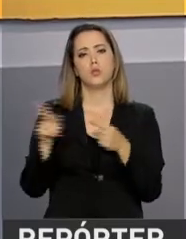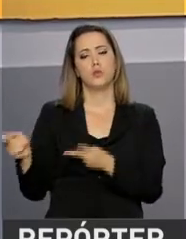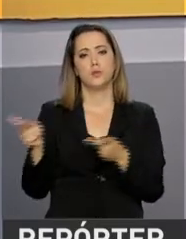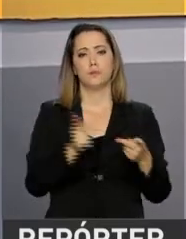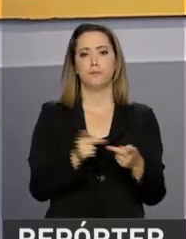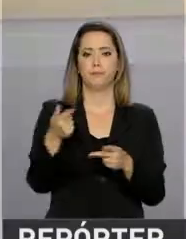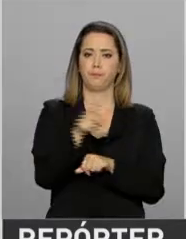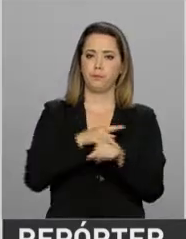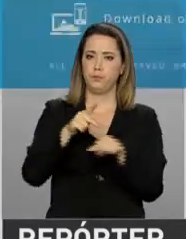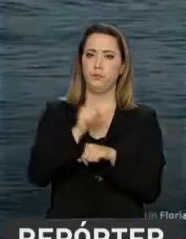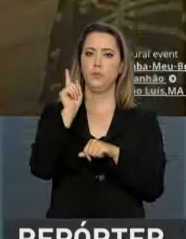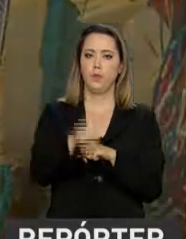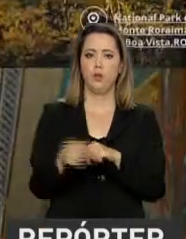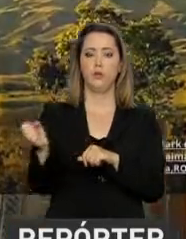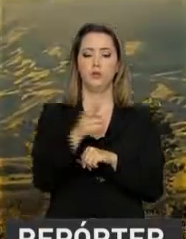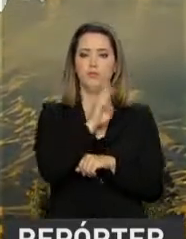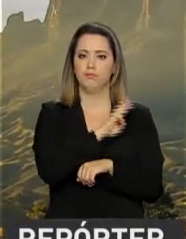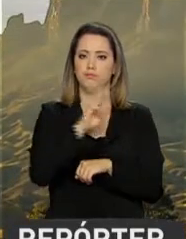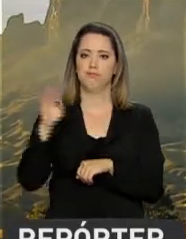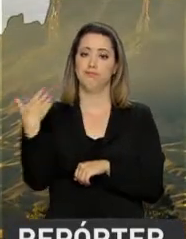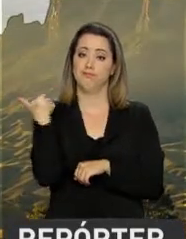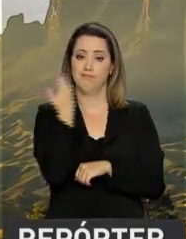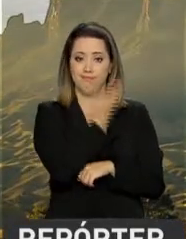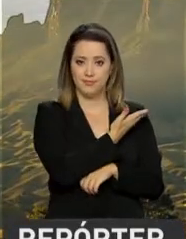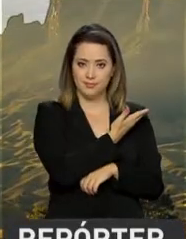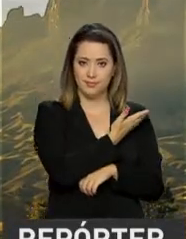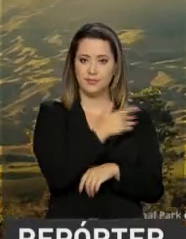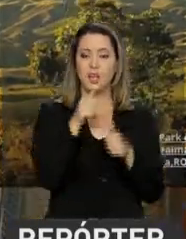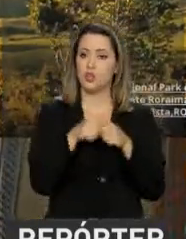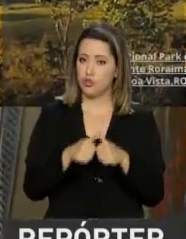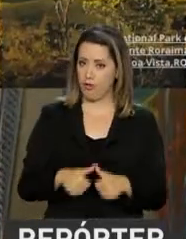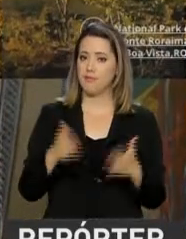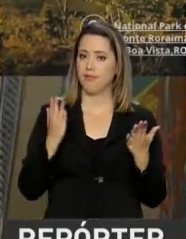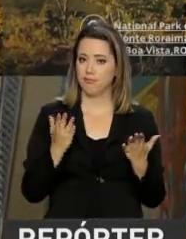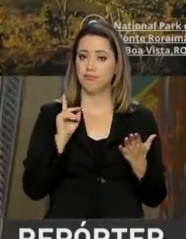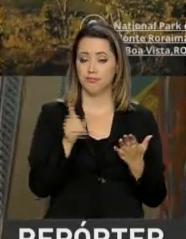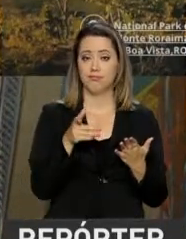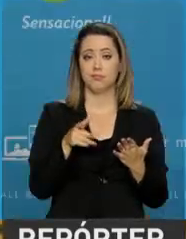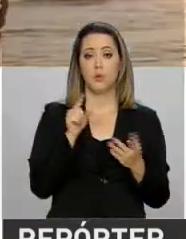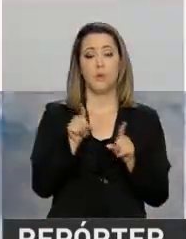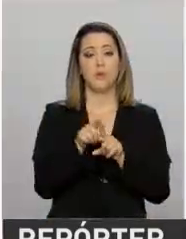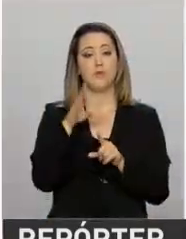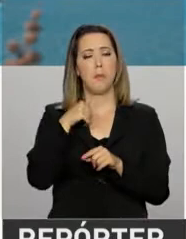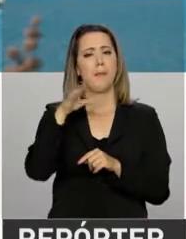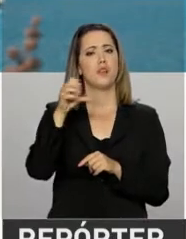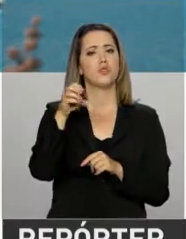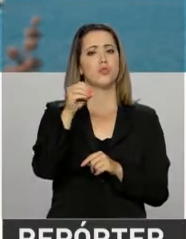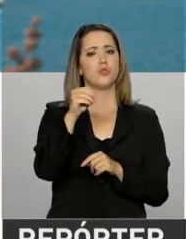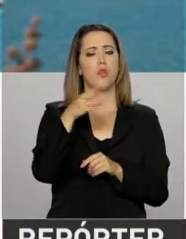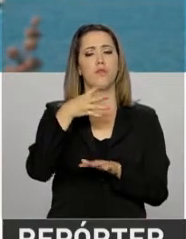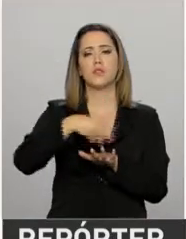estrangeiro esse é o novo portal visite brasil que já está no ar o site traz mais de 900